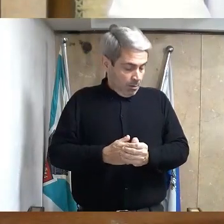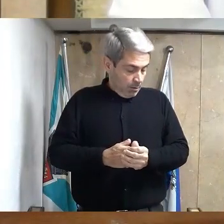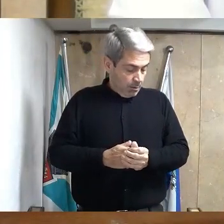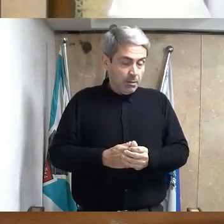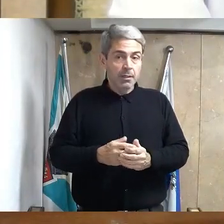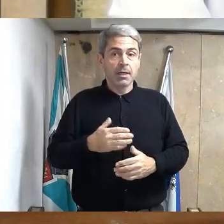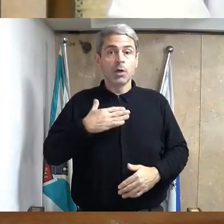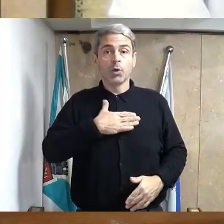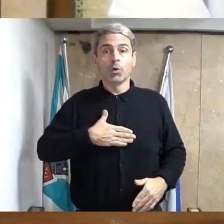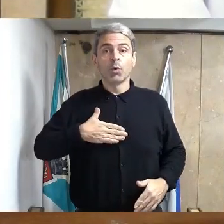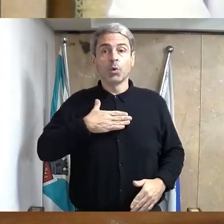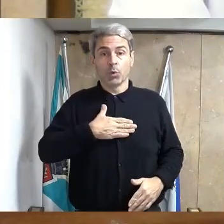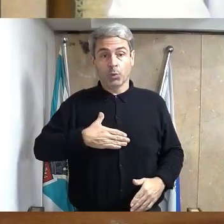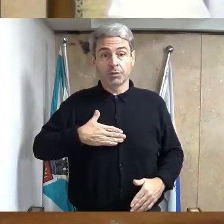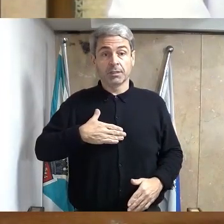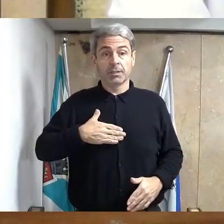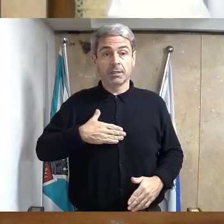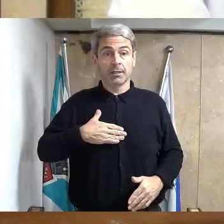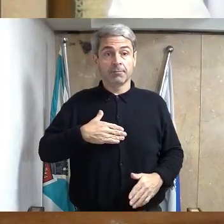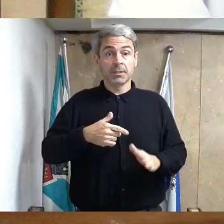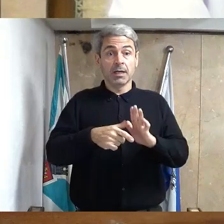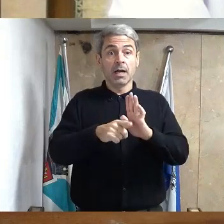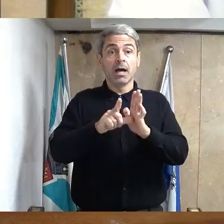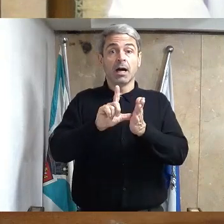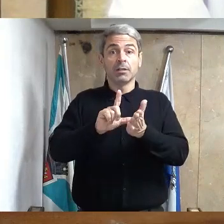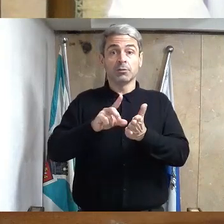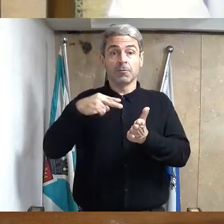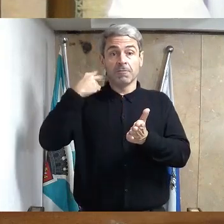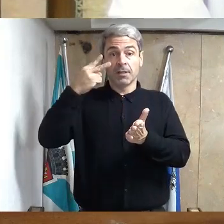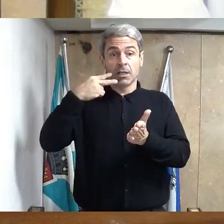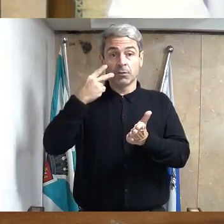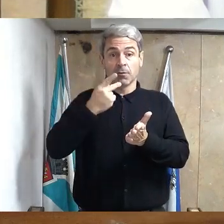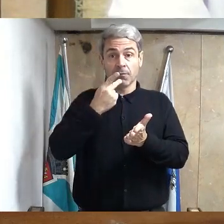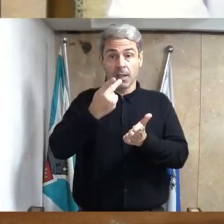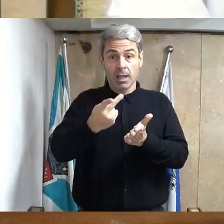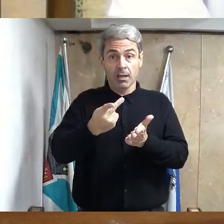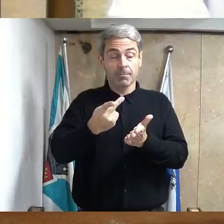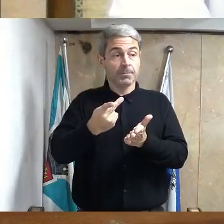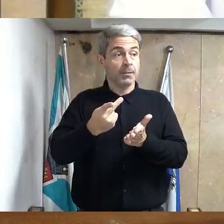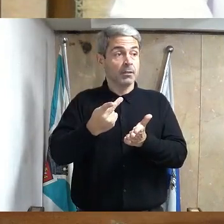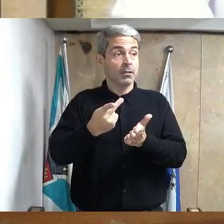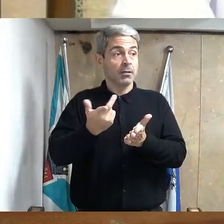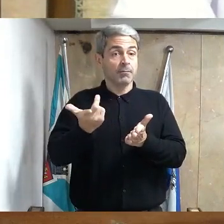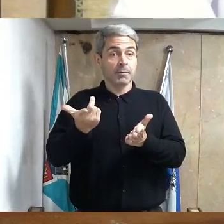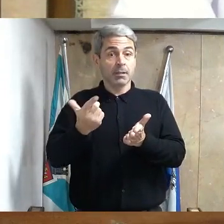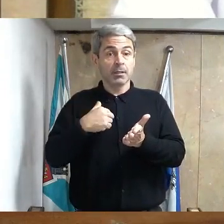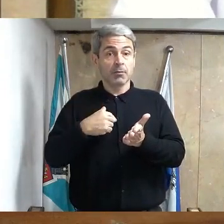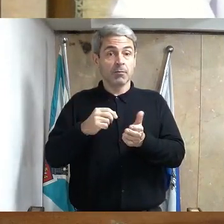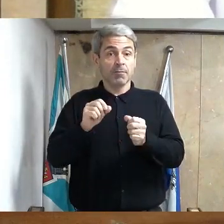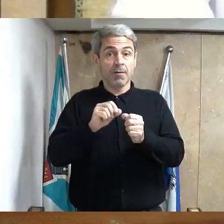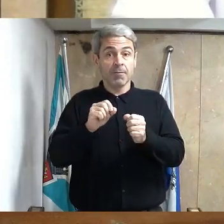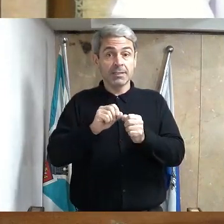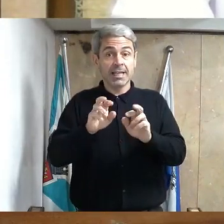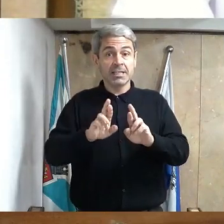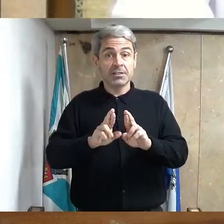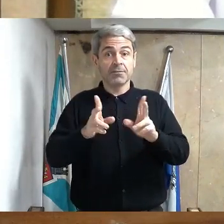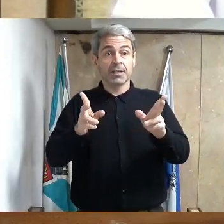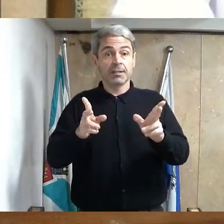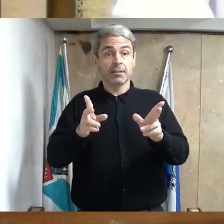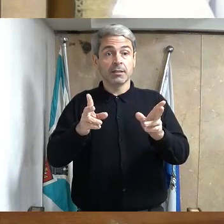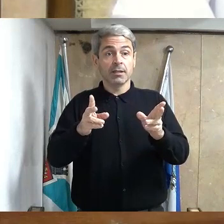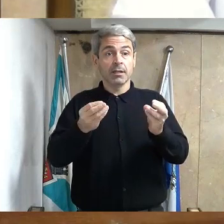Eu gostaria de, antes de dos vereadores falarem, quebrar o protocolo aqui,